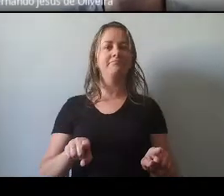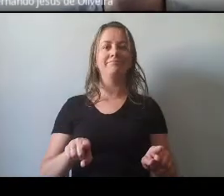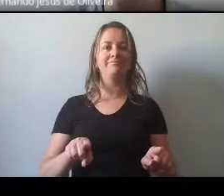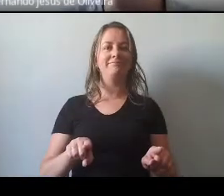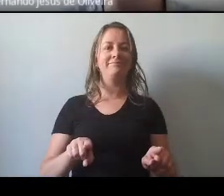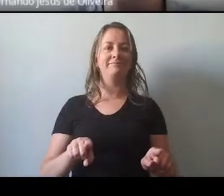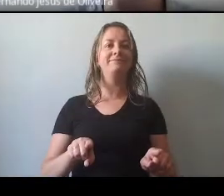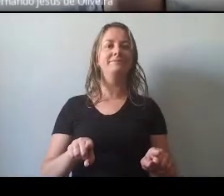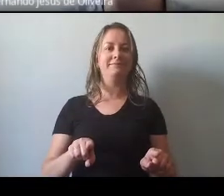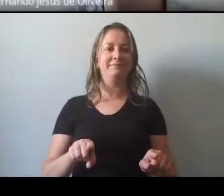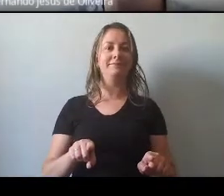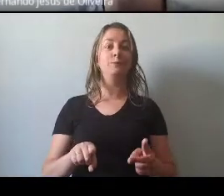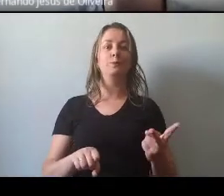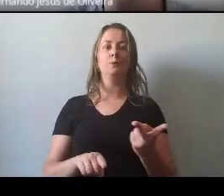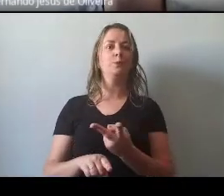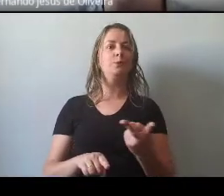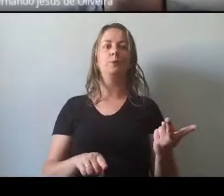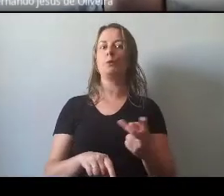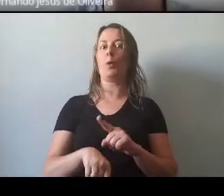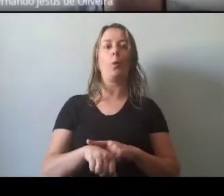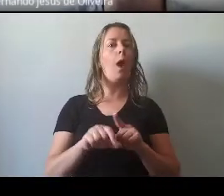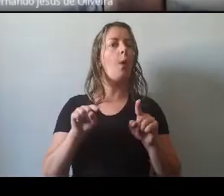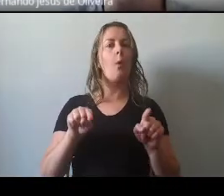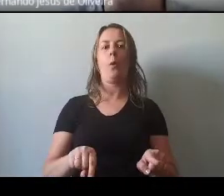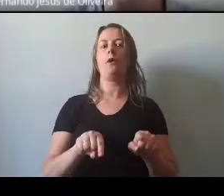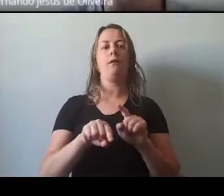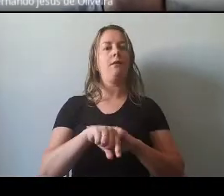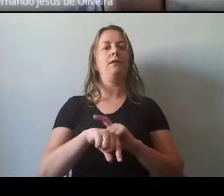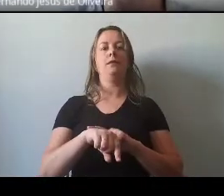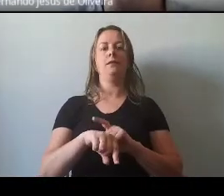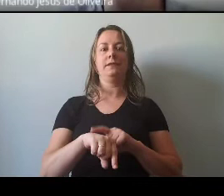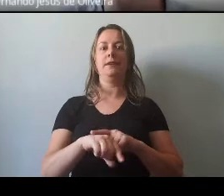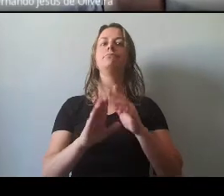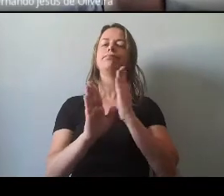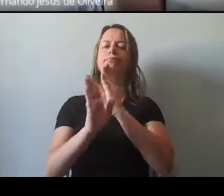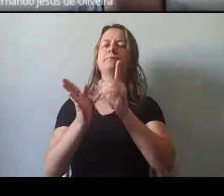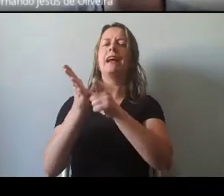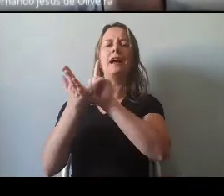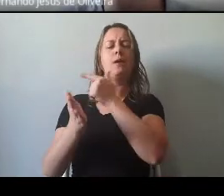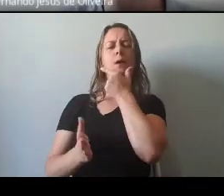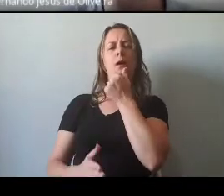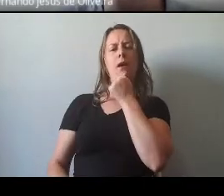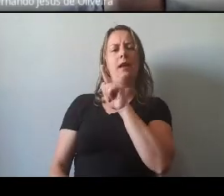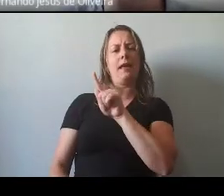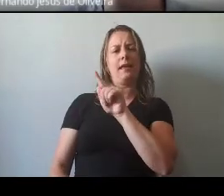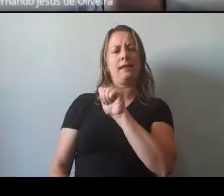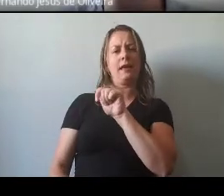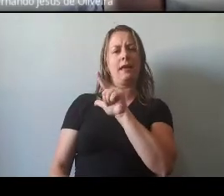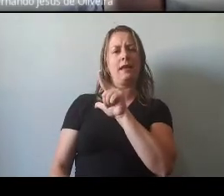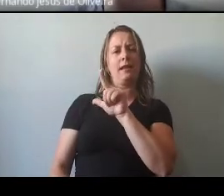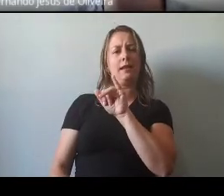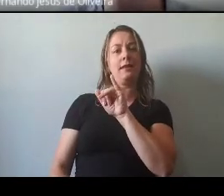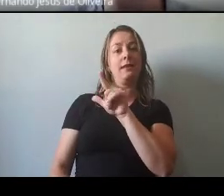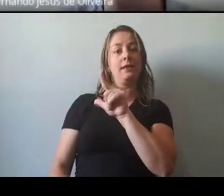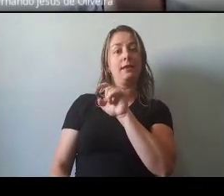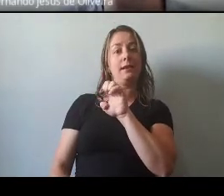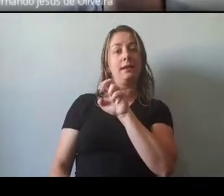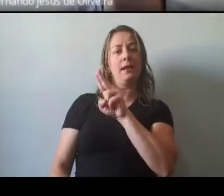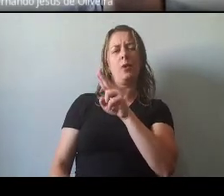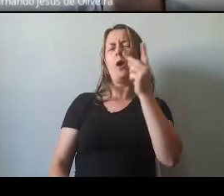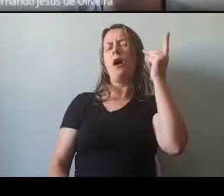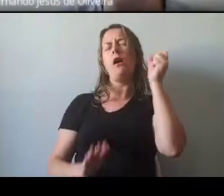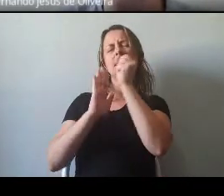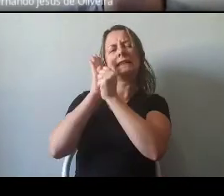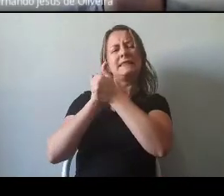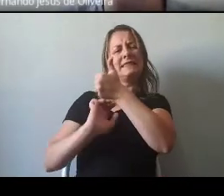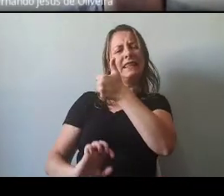Cai juntinho, tá vendo? Então eles caem juntos, né? Confirmando a ideia de Galileu, que já no século XVII